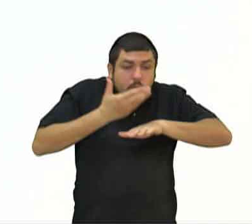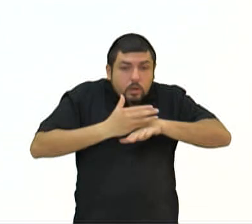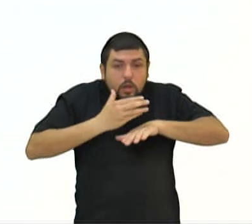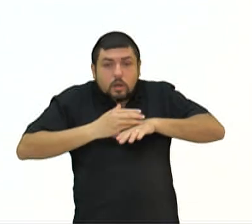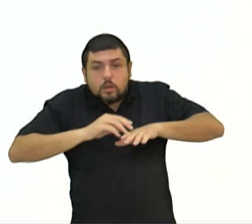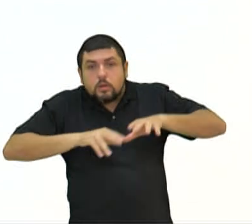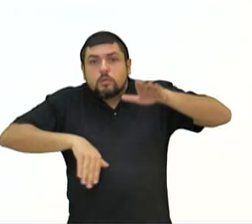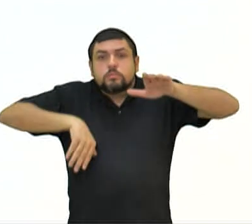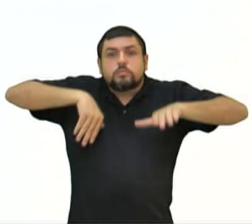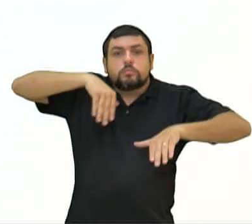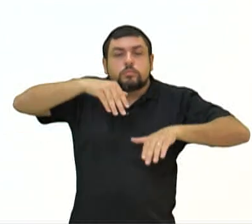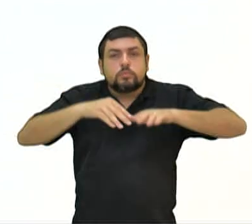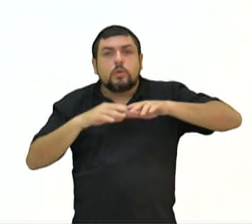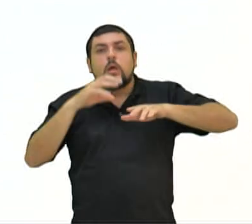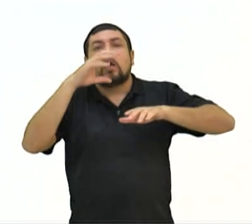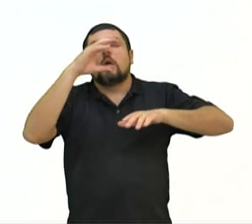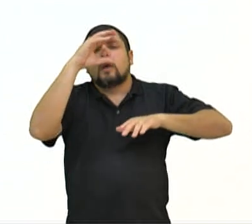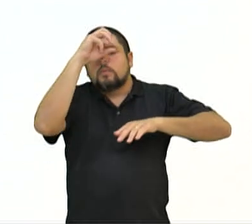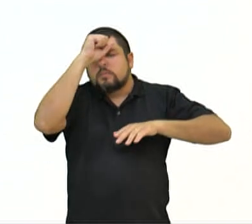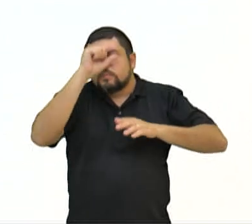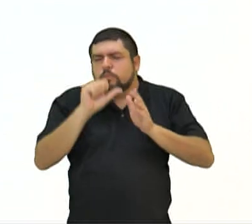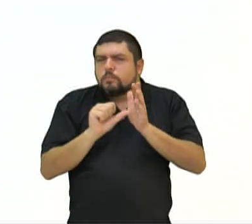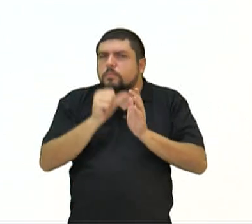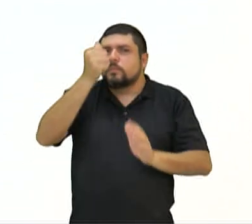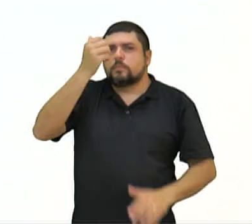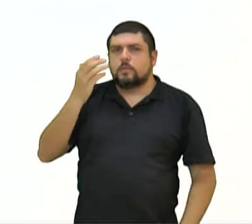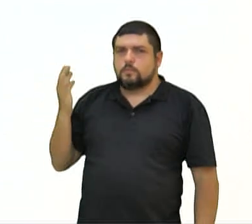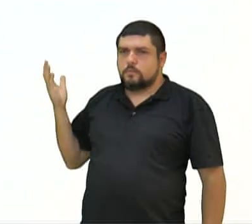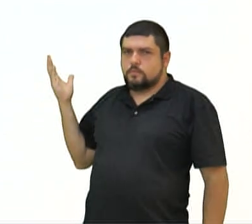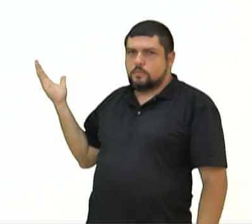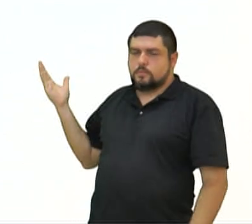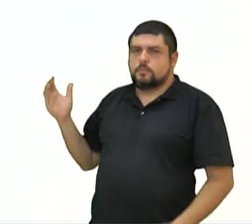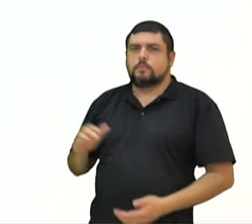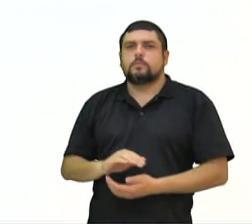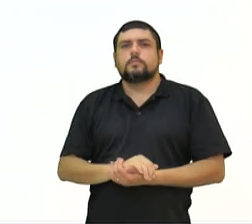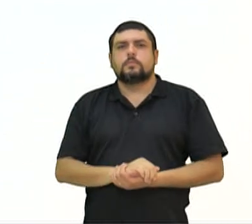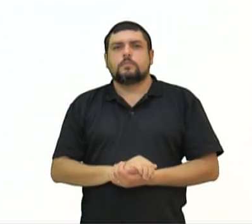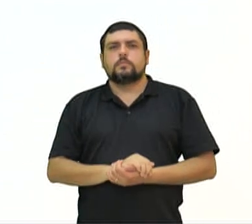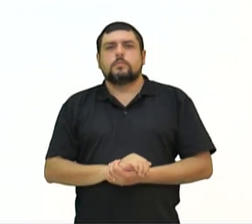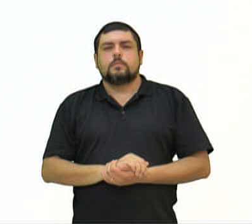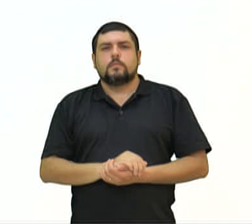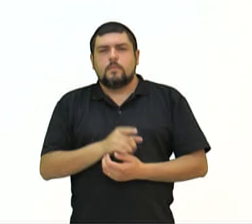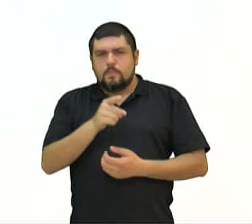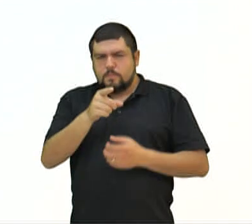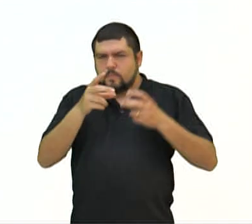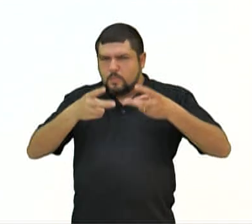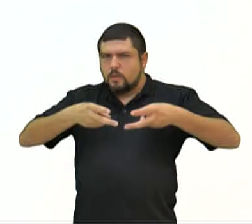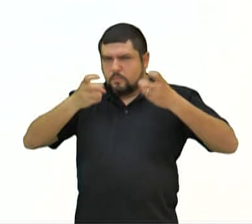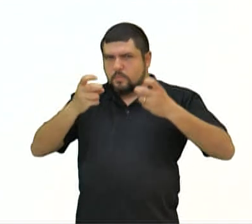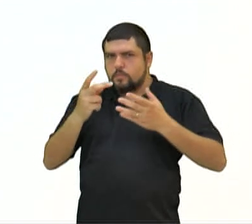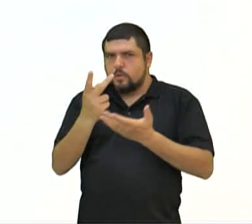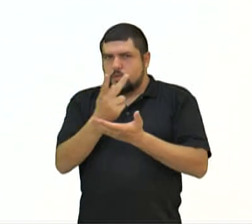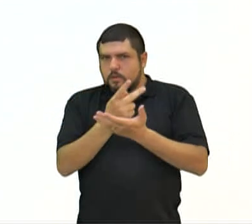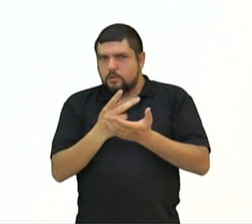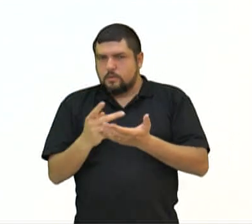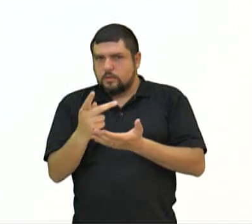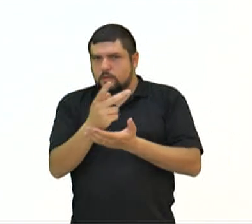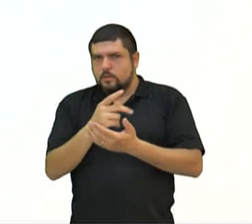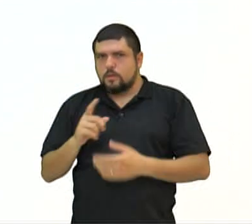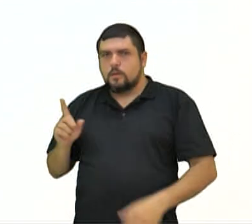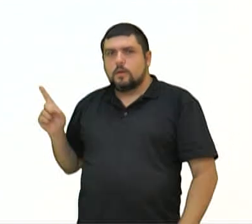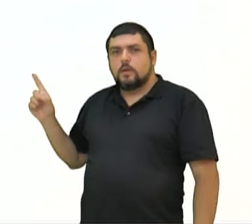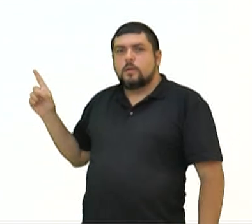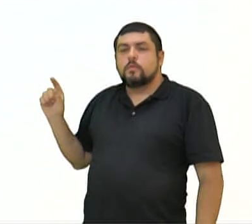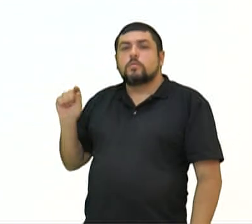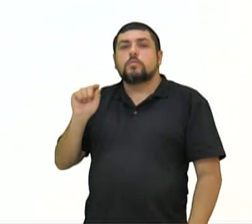esses movimentos aqui. Como vocês estão vendo nos desenhos aqui, praticamente todos eles são feitos